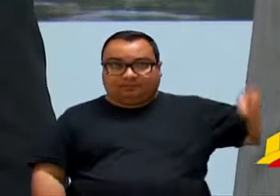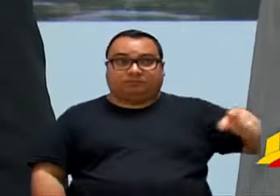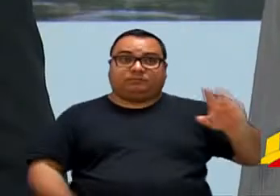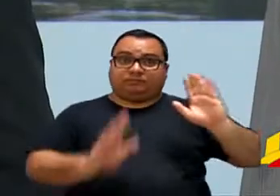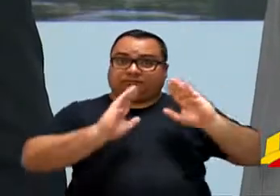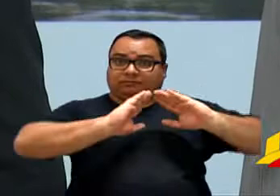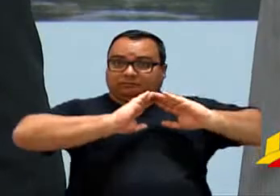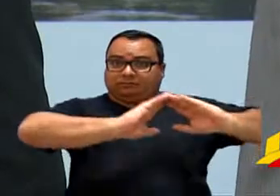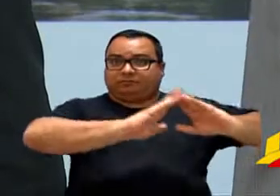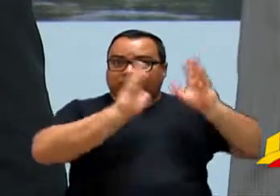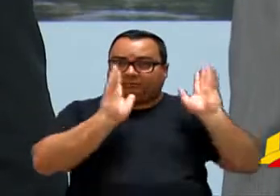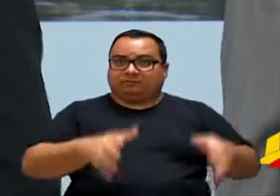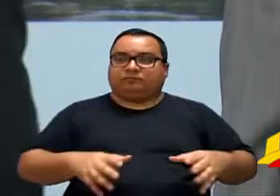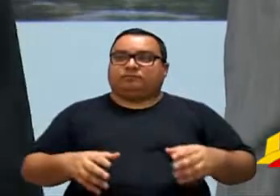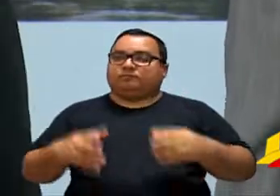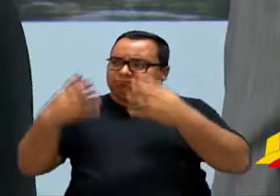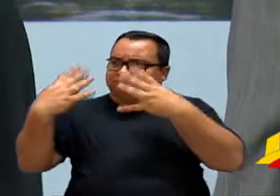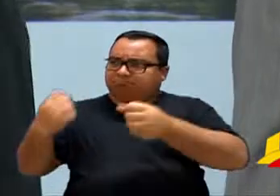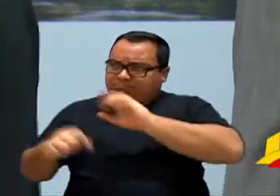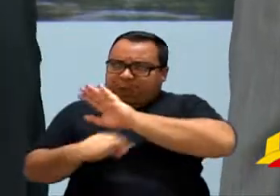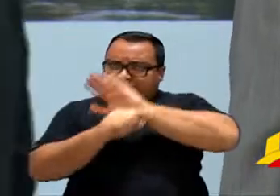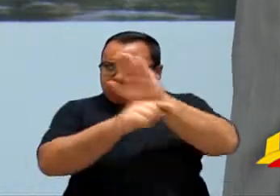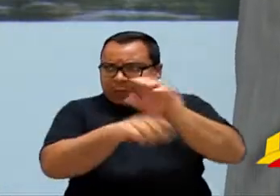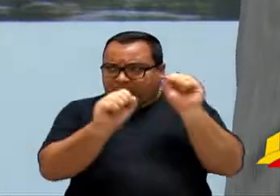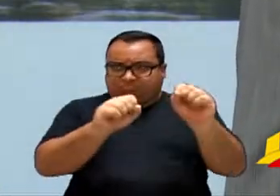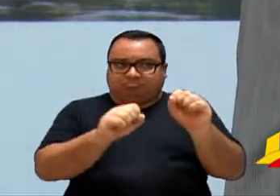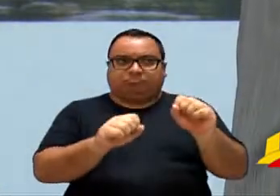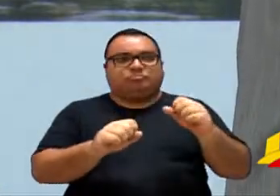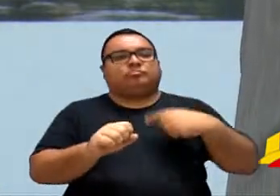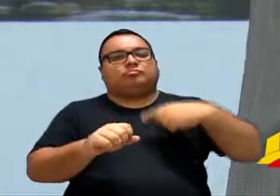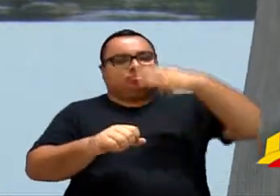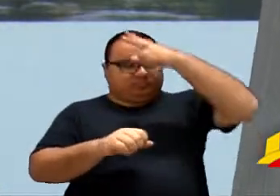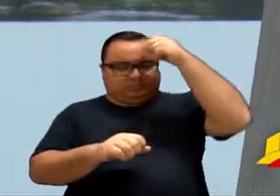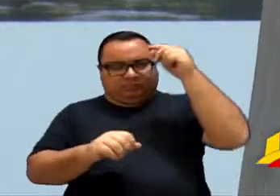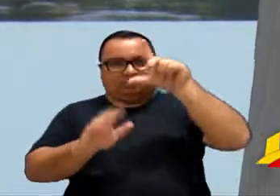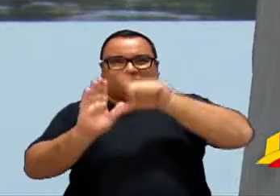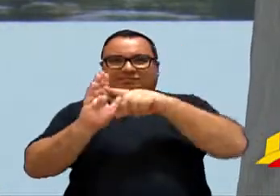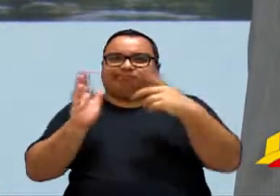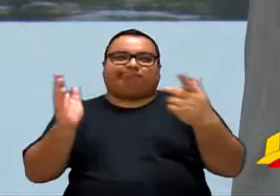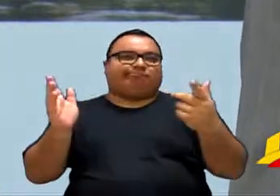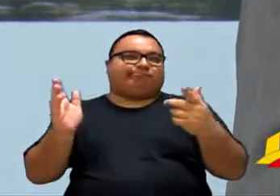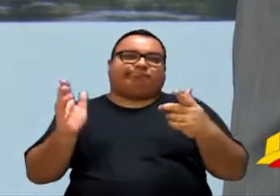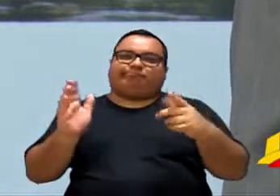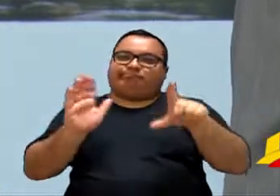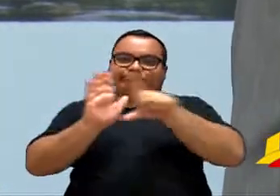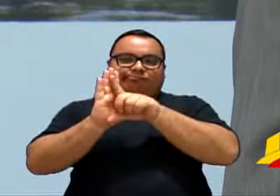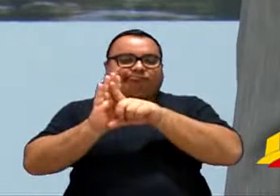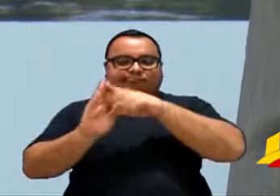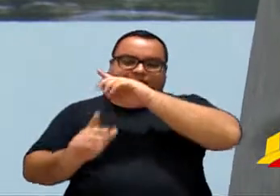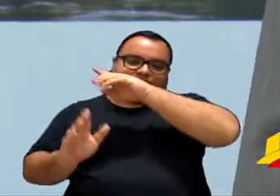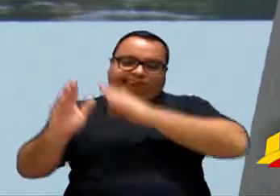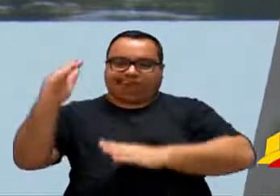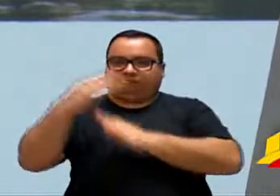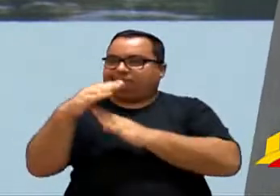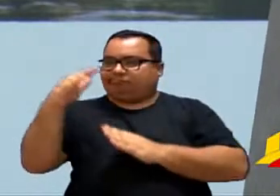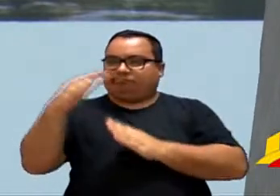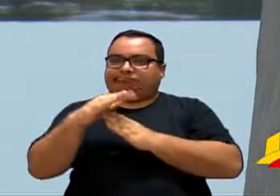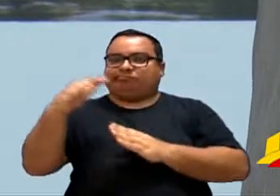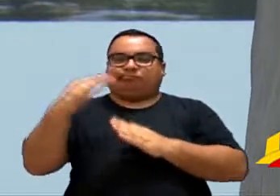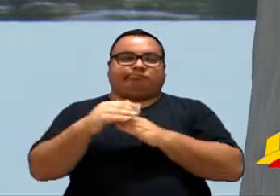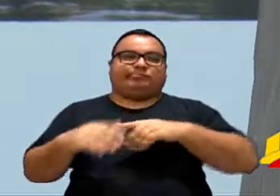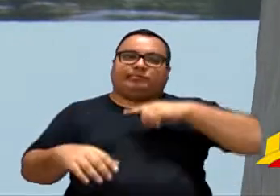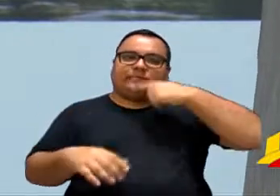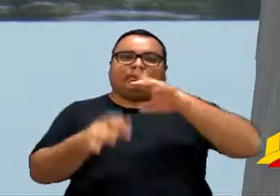vai transformar num espaço de atendimento social vai fazer não liberam e olha o resultado